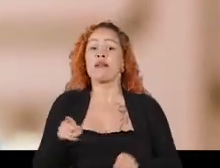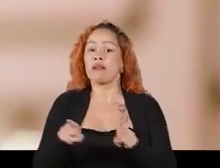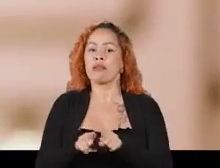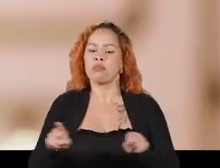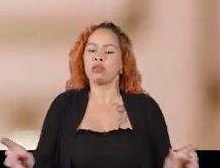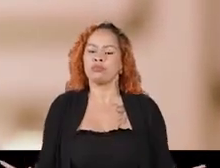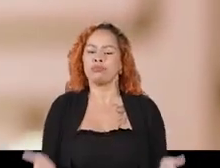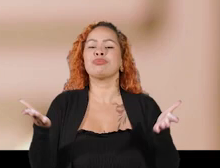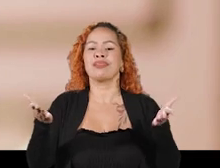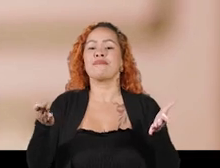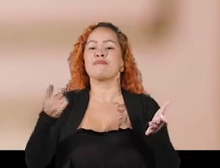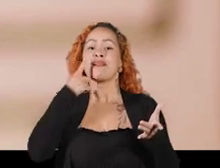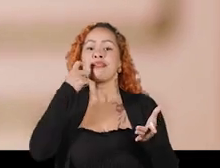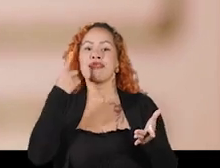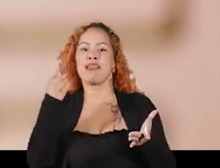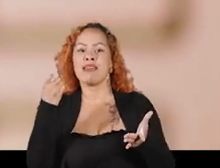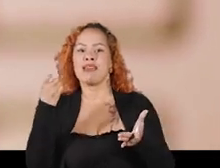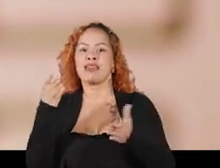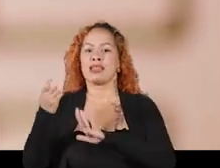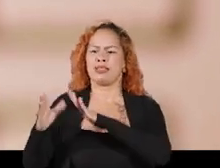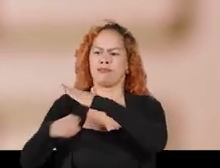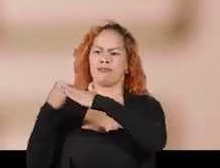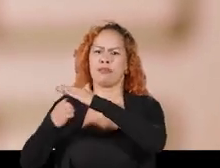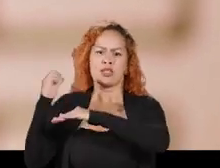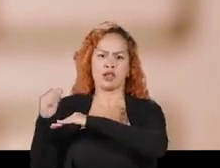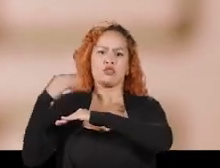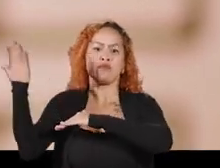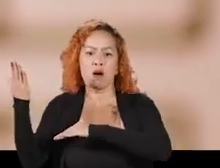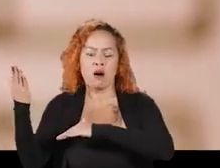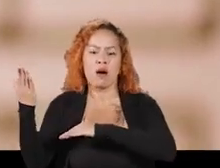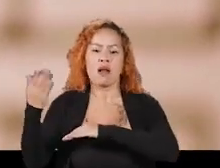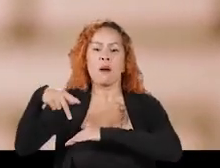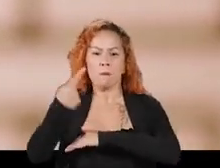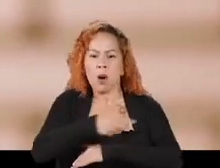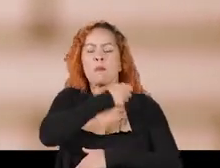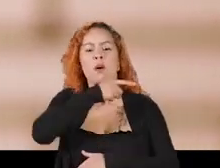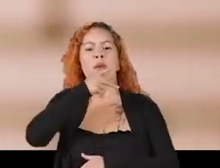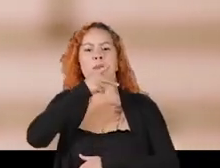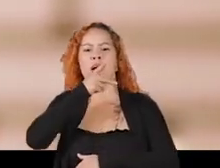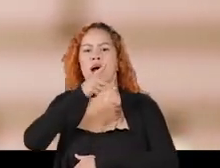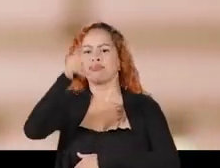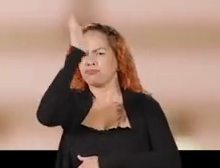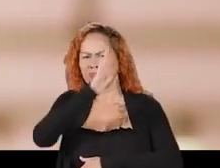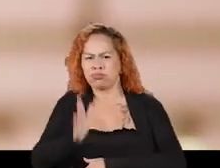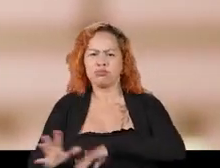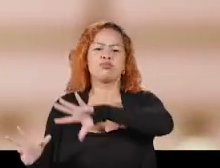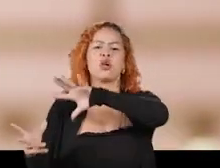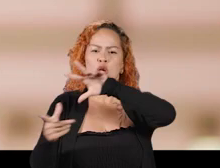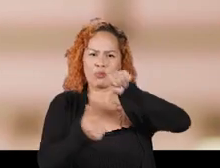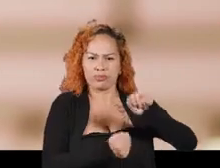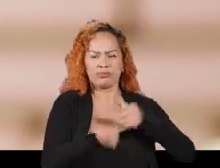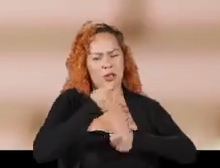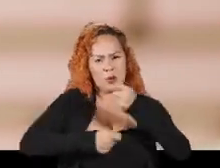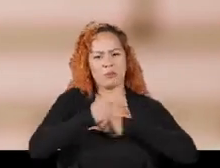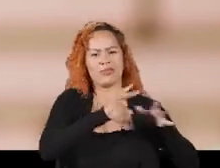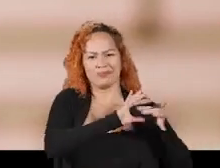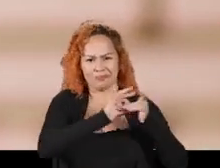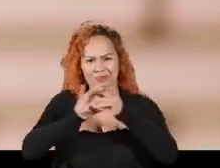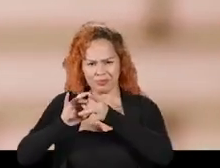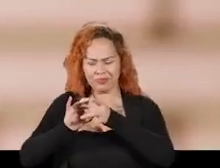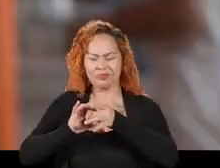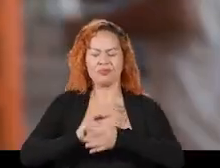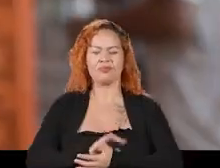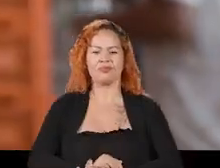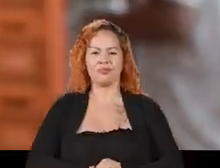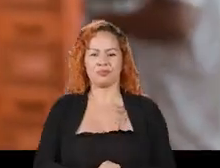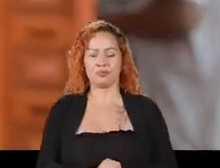temos e que despertam o interesse de investidores tanto do Amapá, do Brasil e do mundo com essa economia conectada que já existe